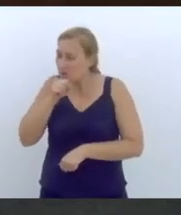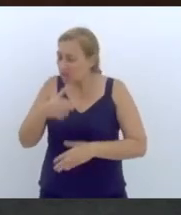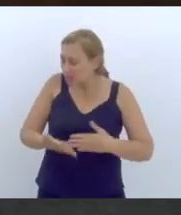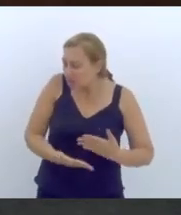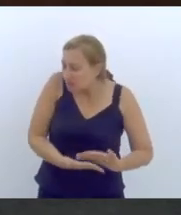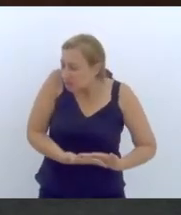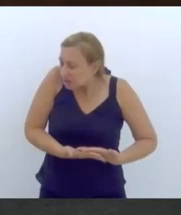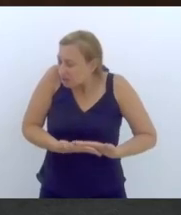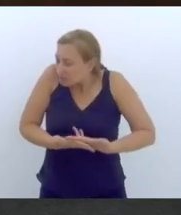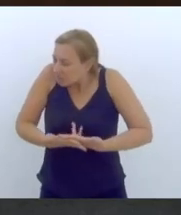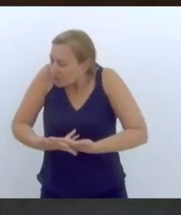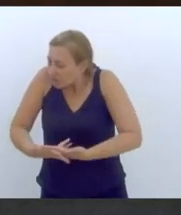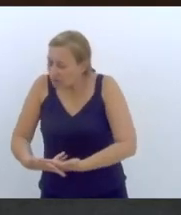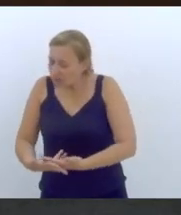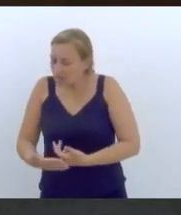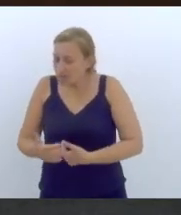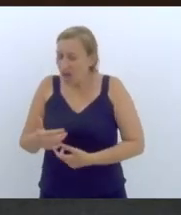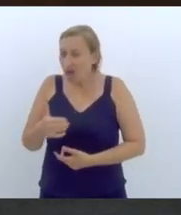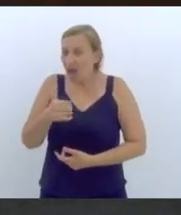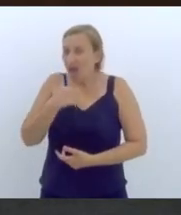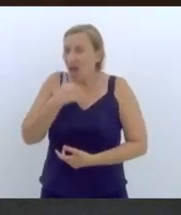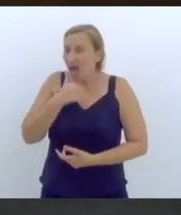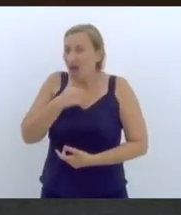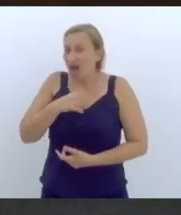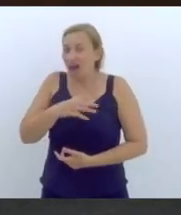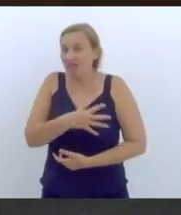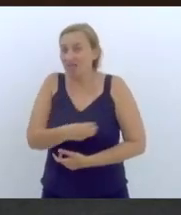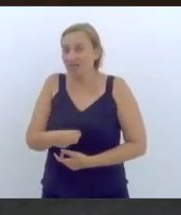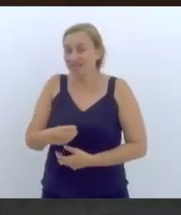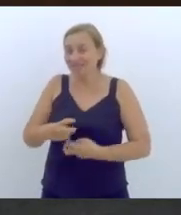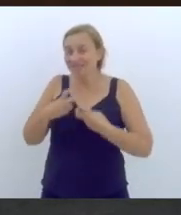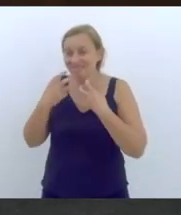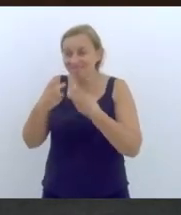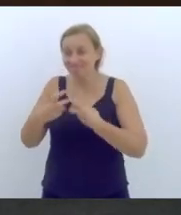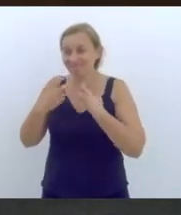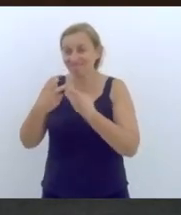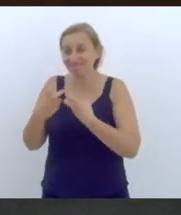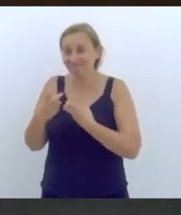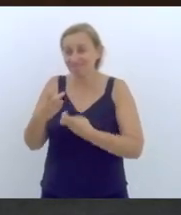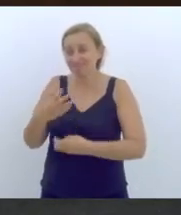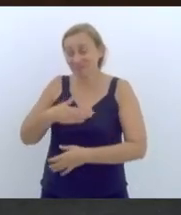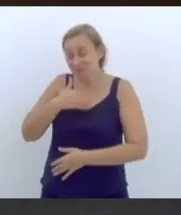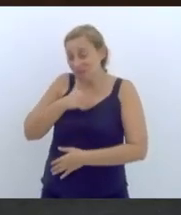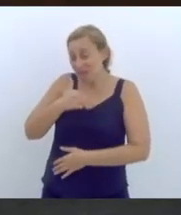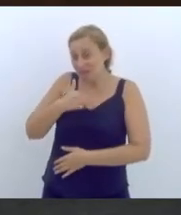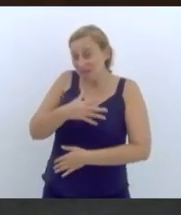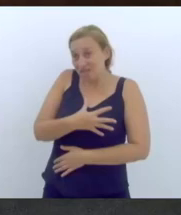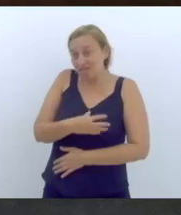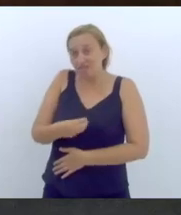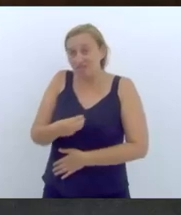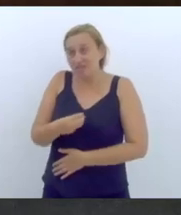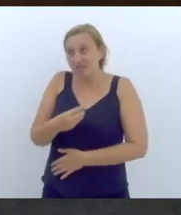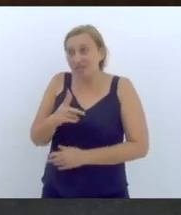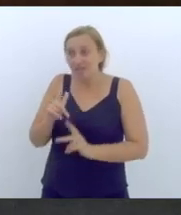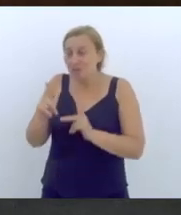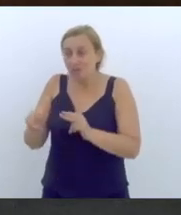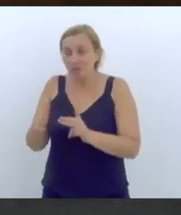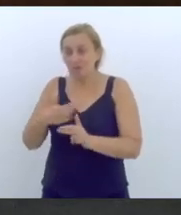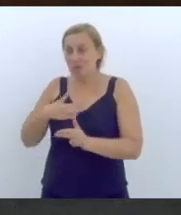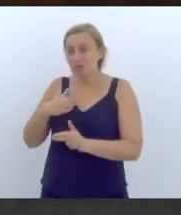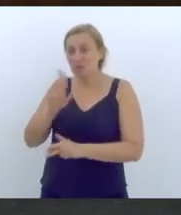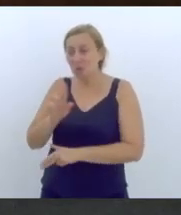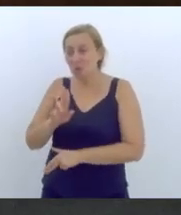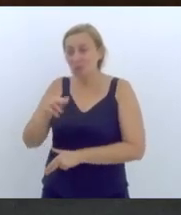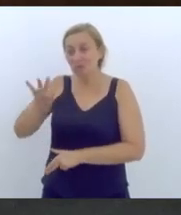na lama e gritando o nome da filha, Maria Eduarda, que é o nome da minha filha também. Isso me sensibilizou muito. E